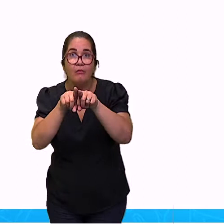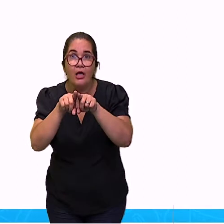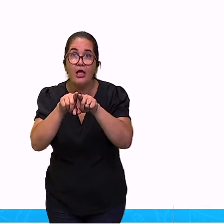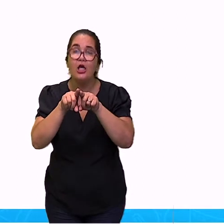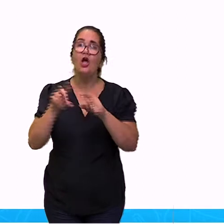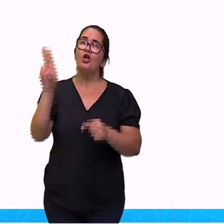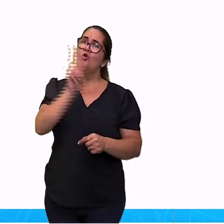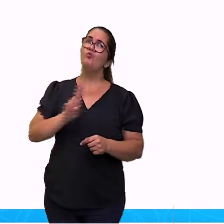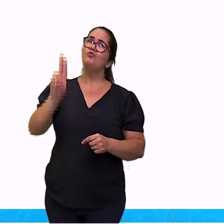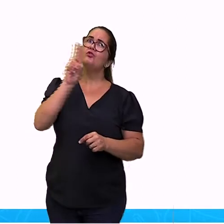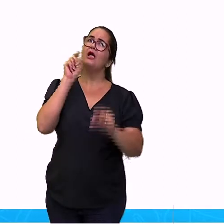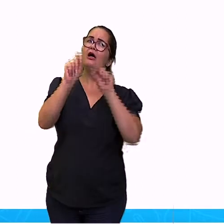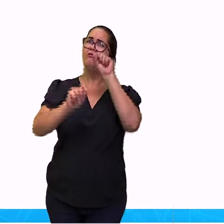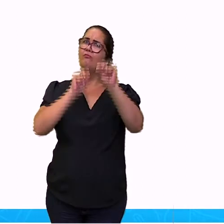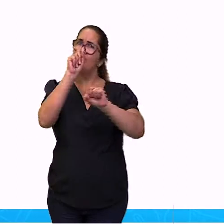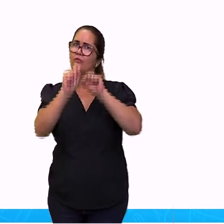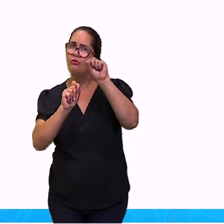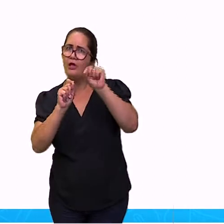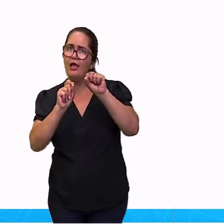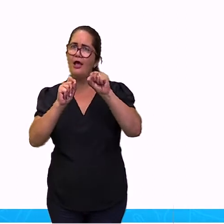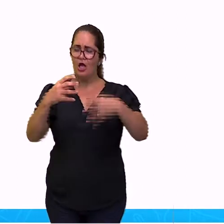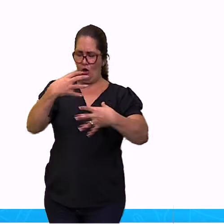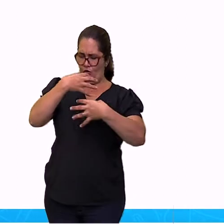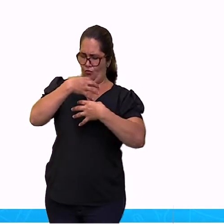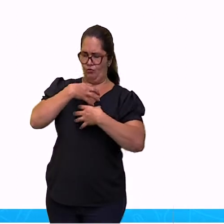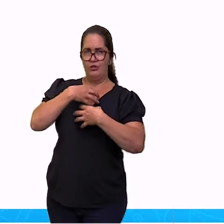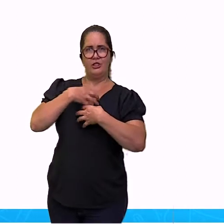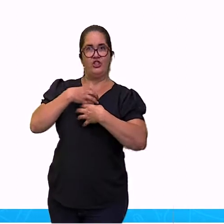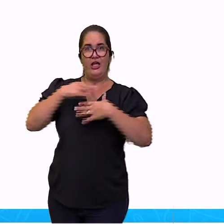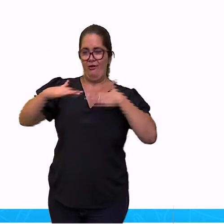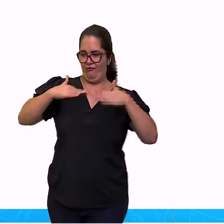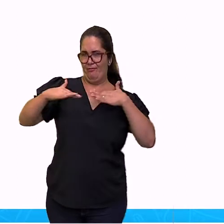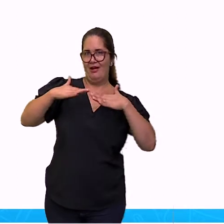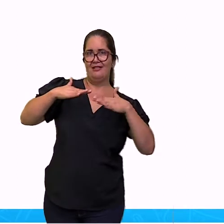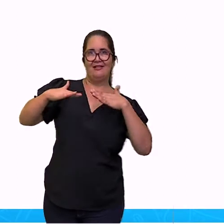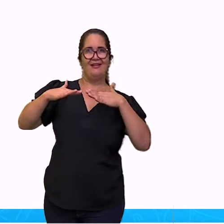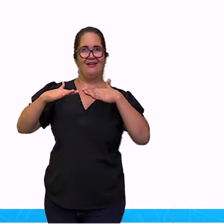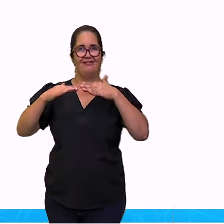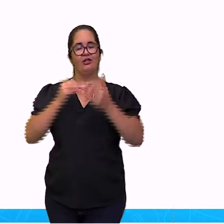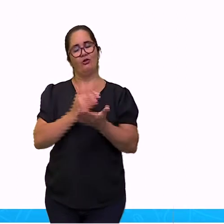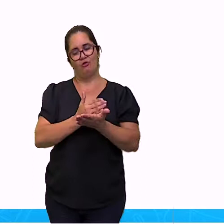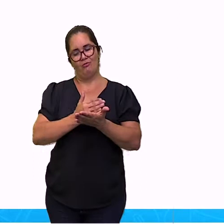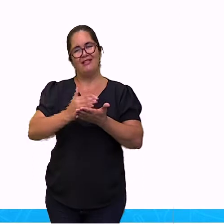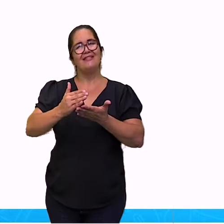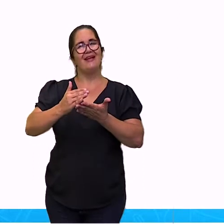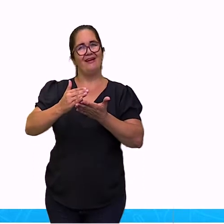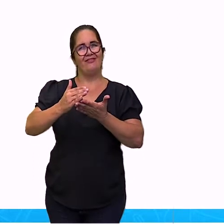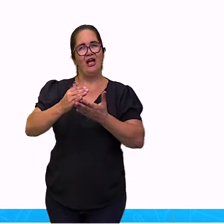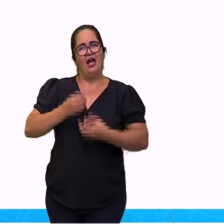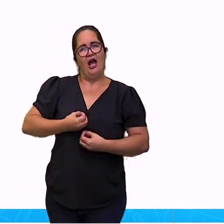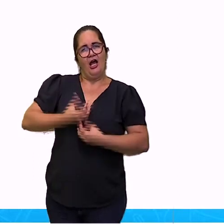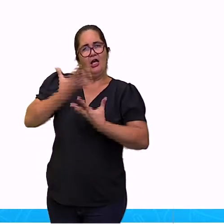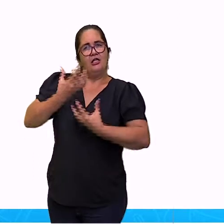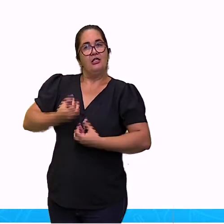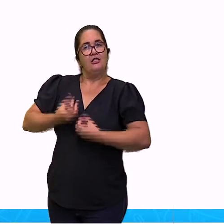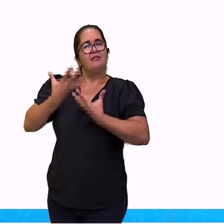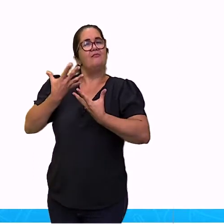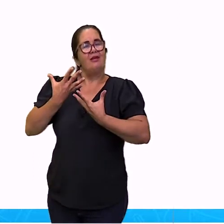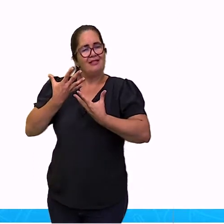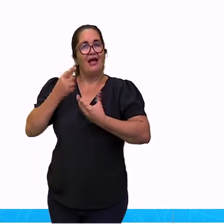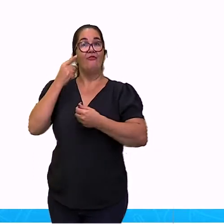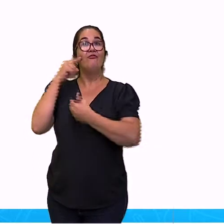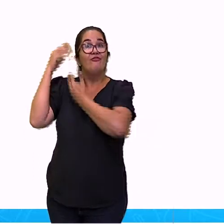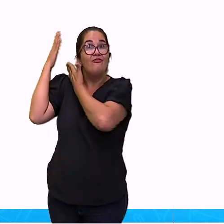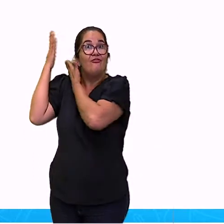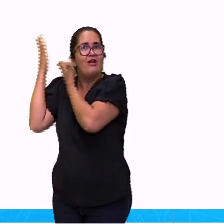relacionada às cerimônias ritualísticas e espirituais. Há registros de pinturas rupestres no